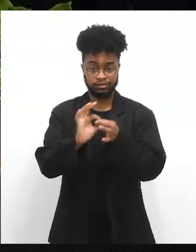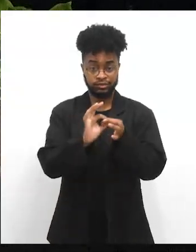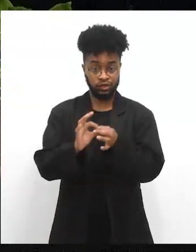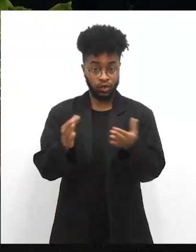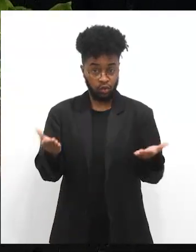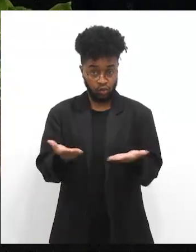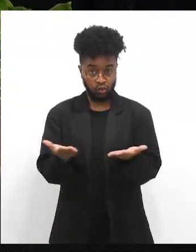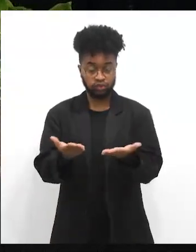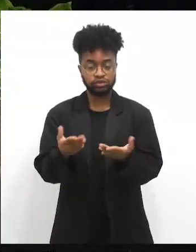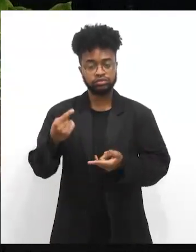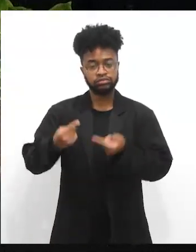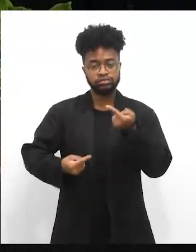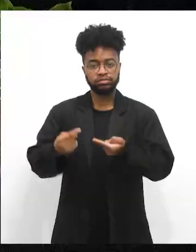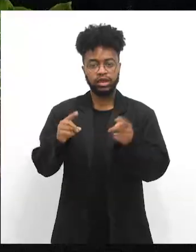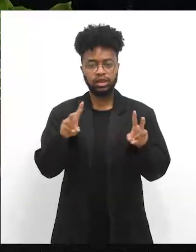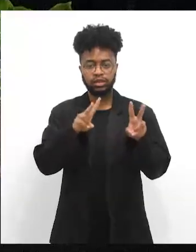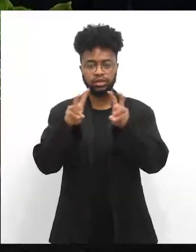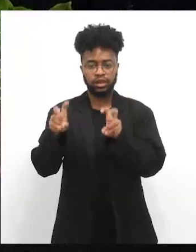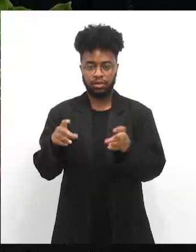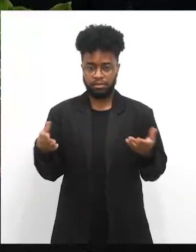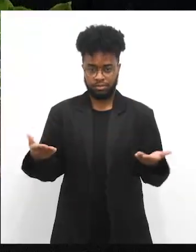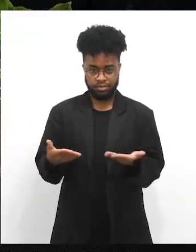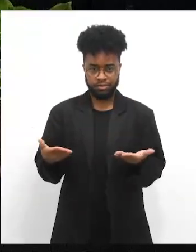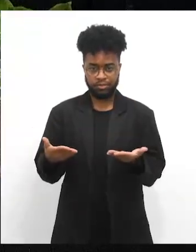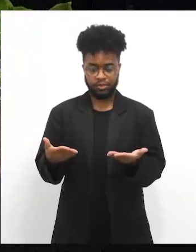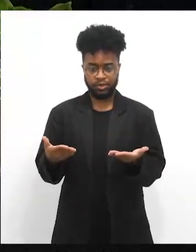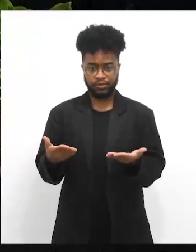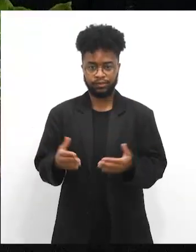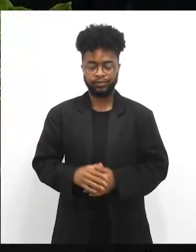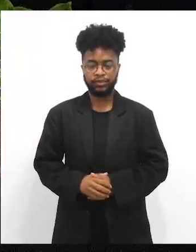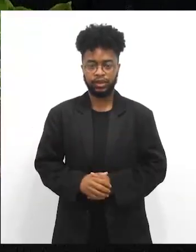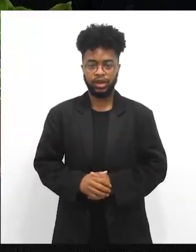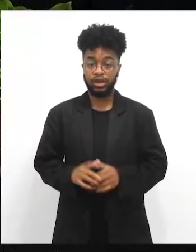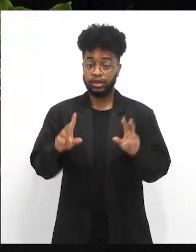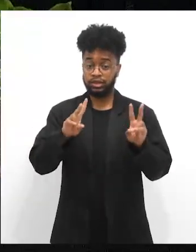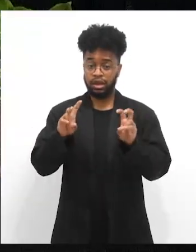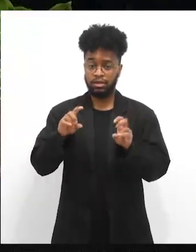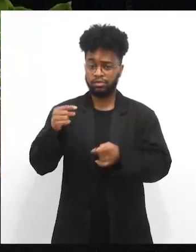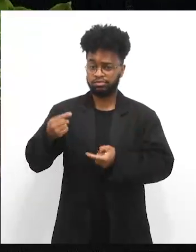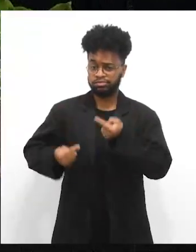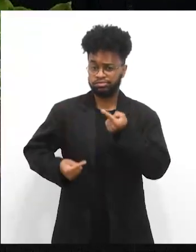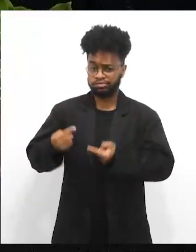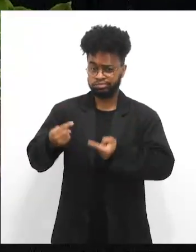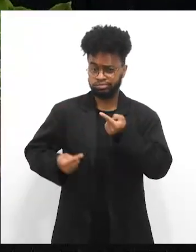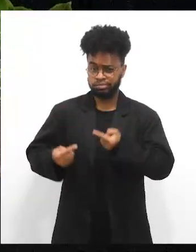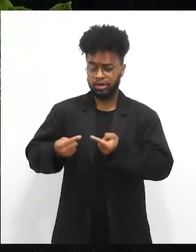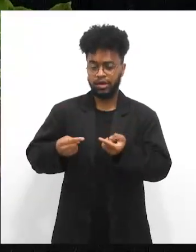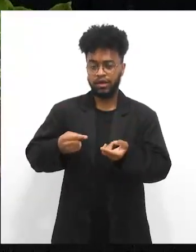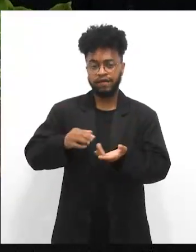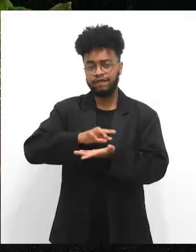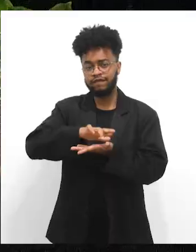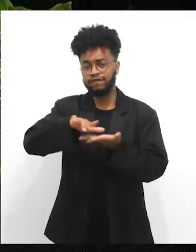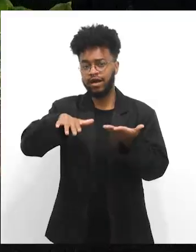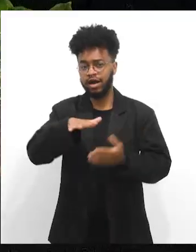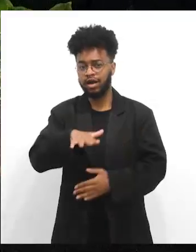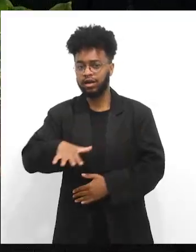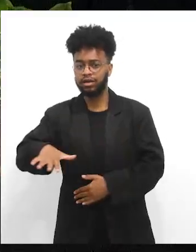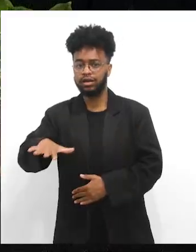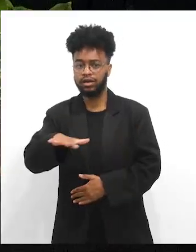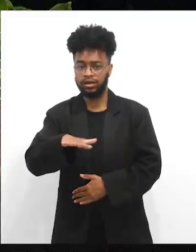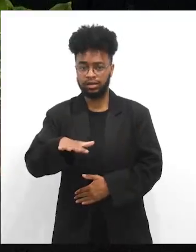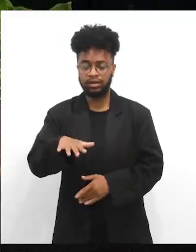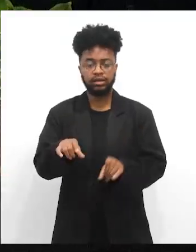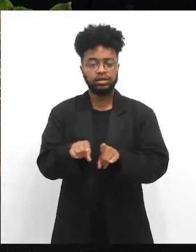programa Religares de hoje está trazendo um assunto do momento, um assunto que está sendo discutido em